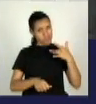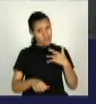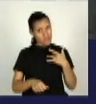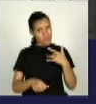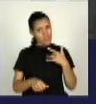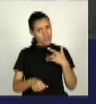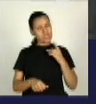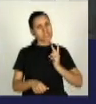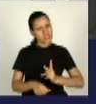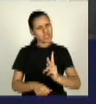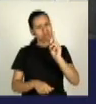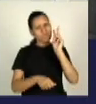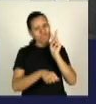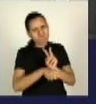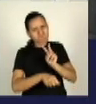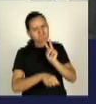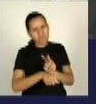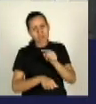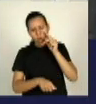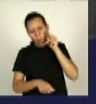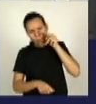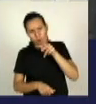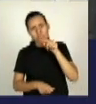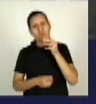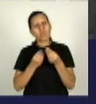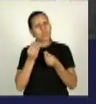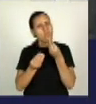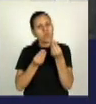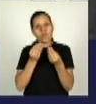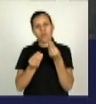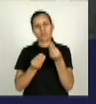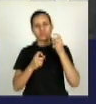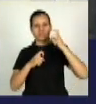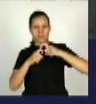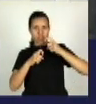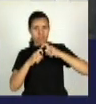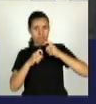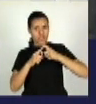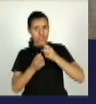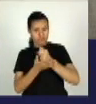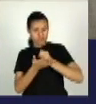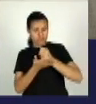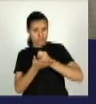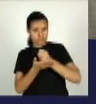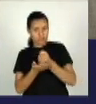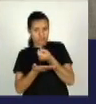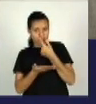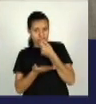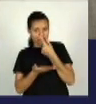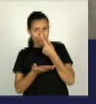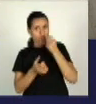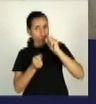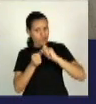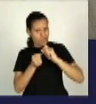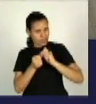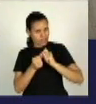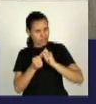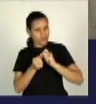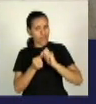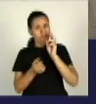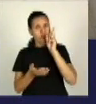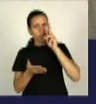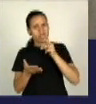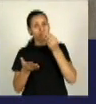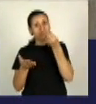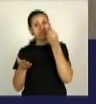esse é o papel da vigilância sanitária, né, em cima das inspeções que a gente faz, né? Não só de como o medicamento é produzido, né, mas